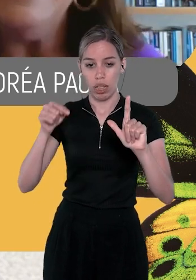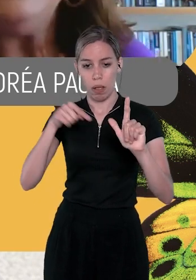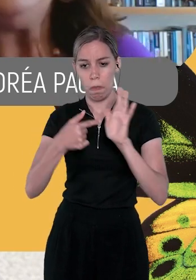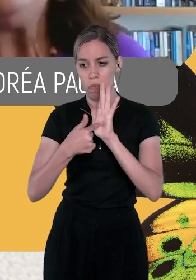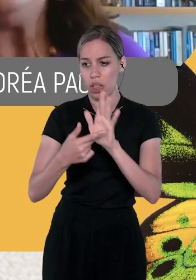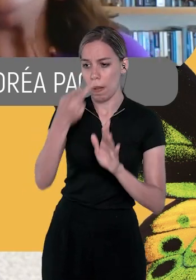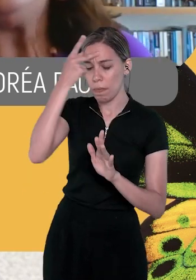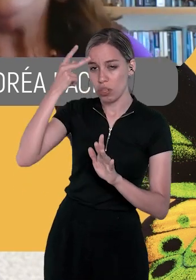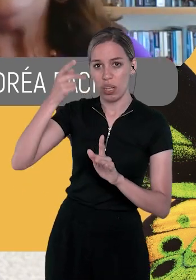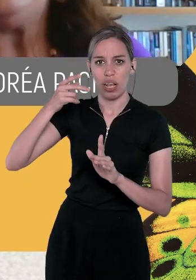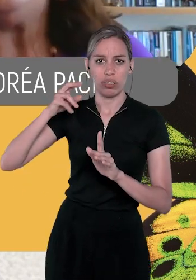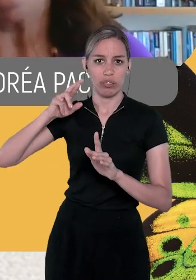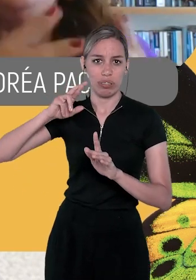é,